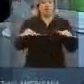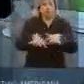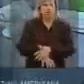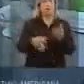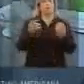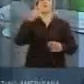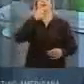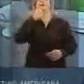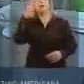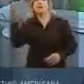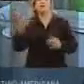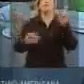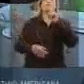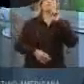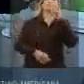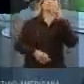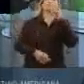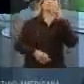à Inglaterra e aos Estados Unidos.